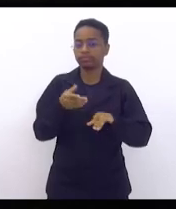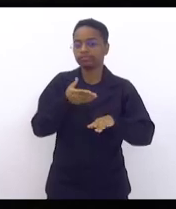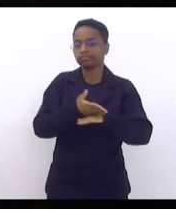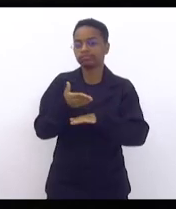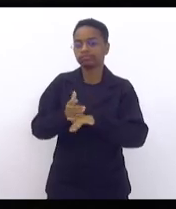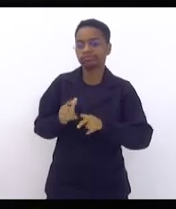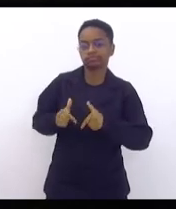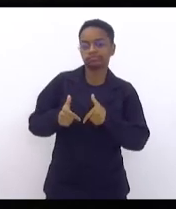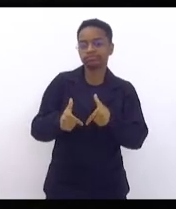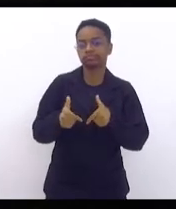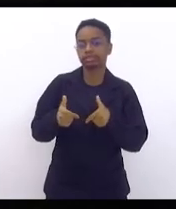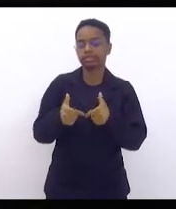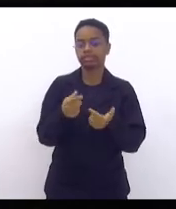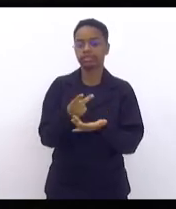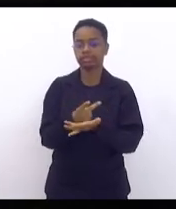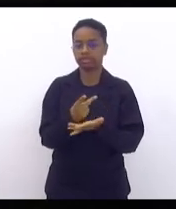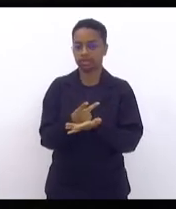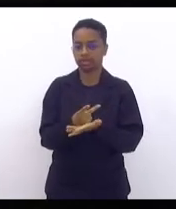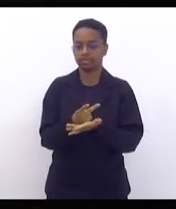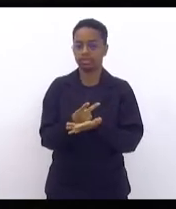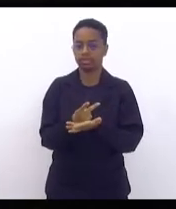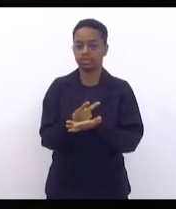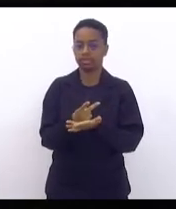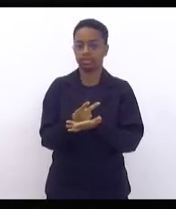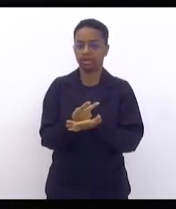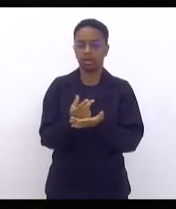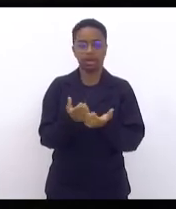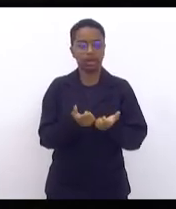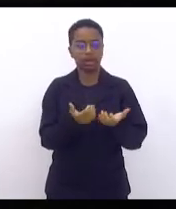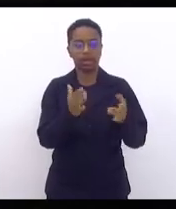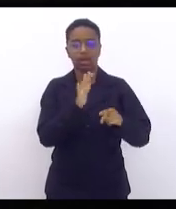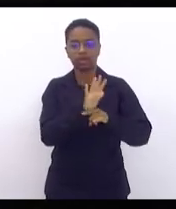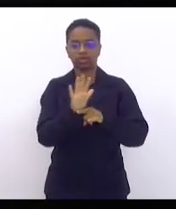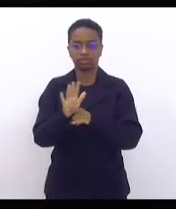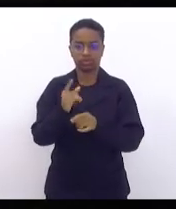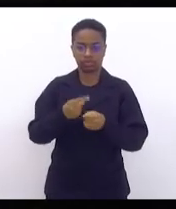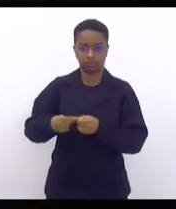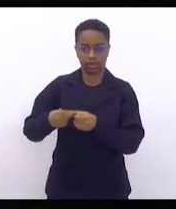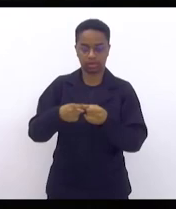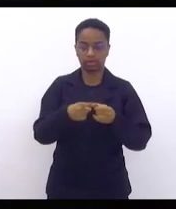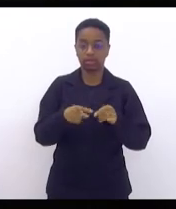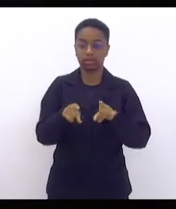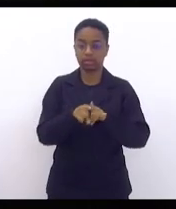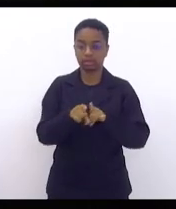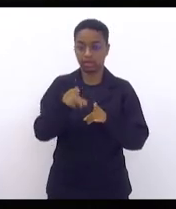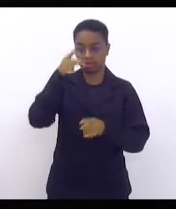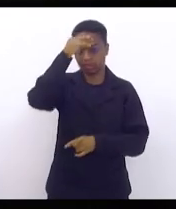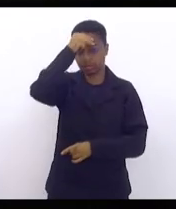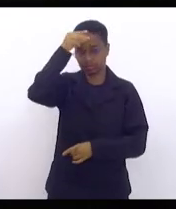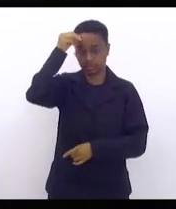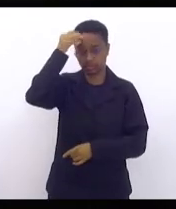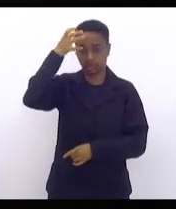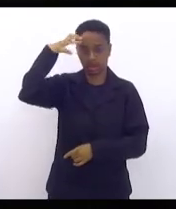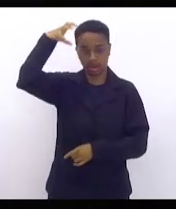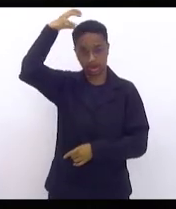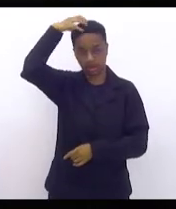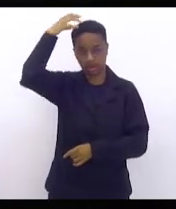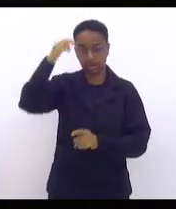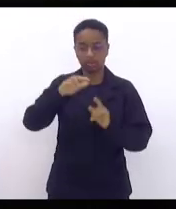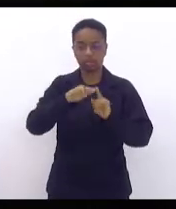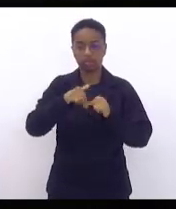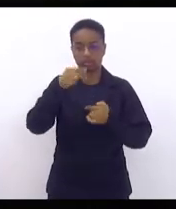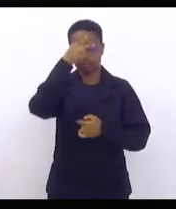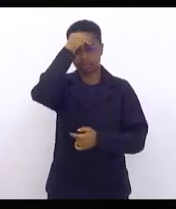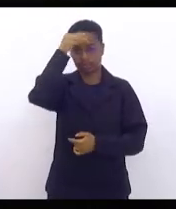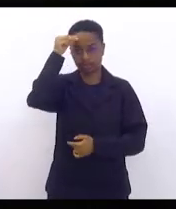ativo na prestação de serviços para o bairro e a prefeitura de Angra dos Reis através também do nosso